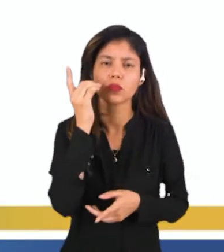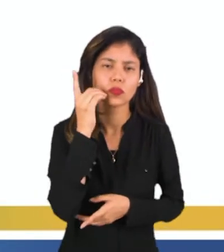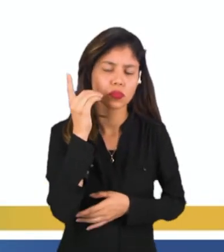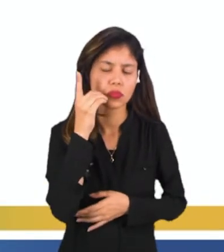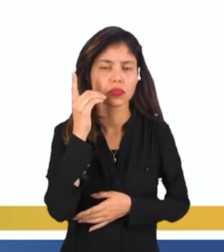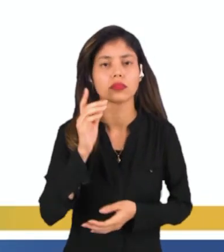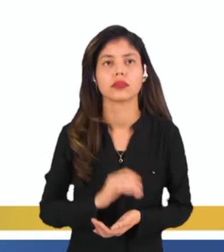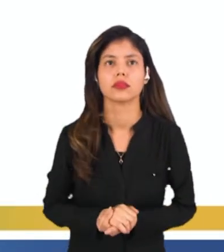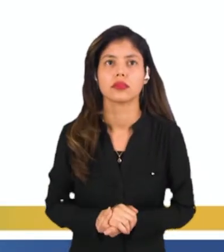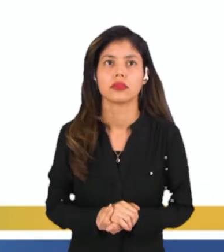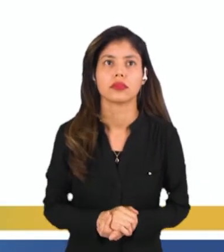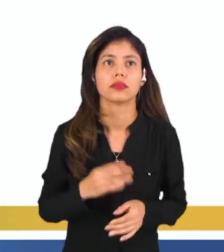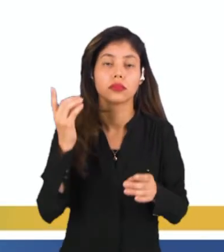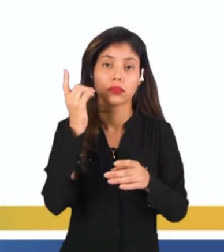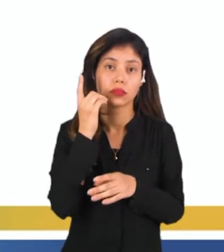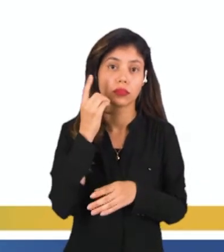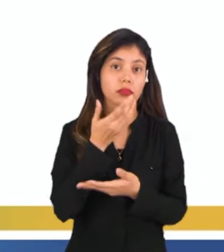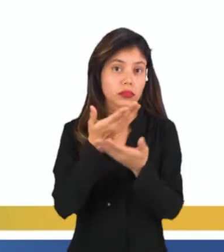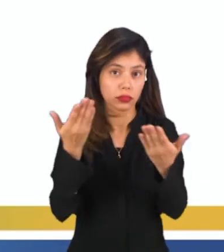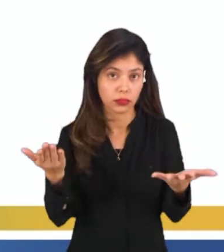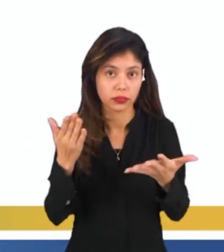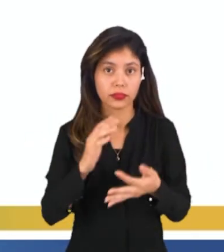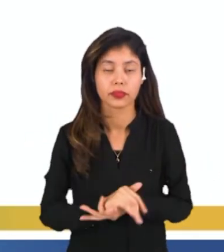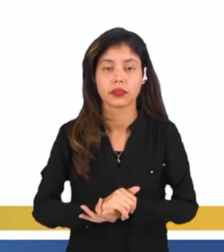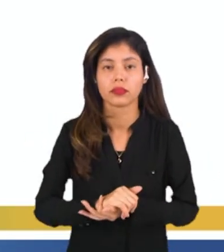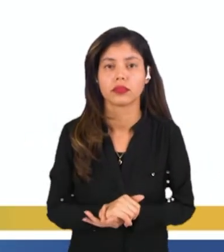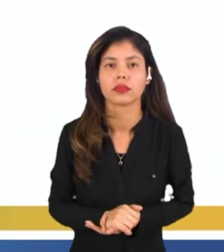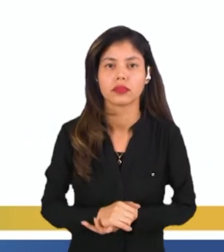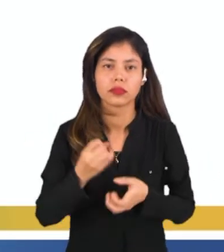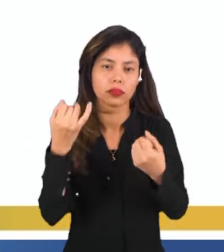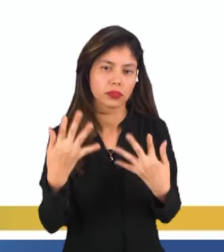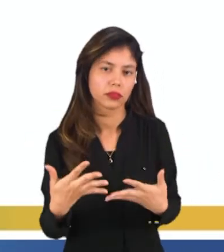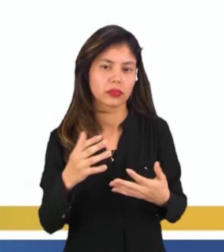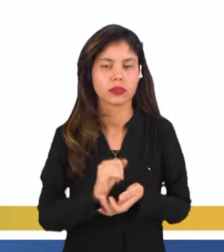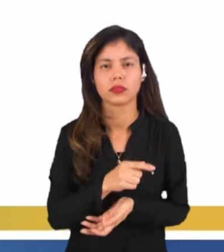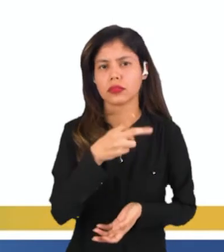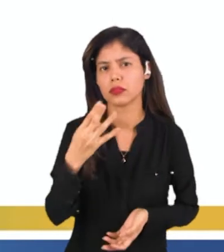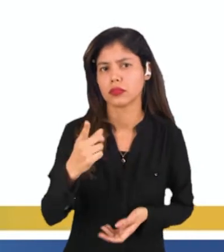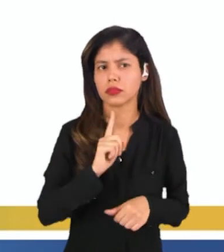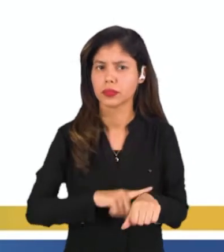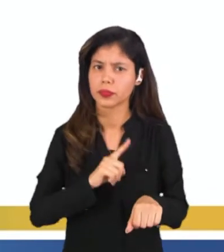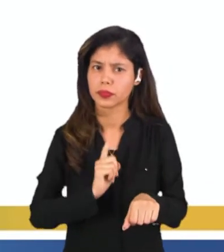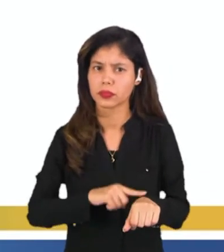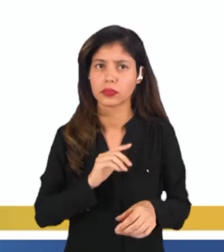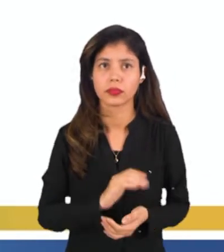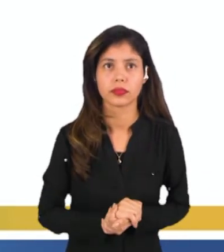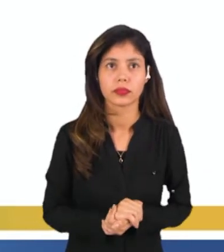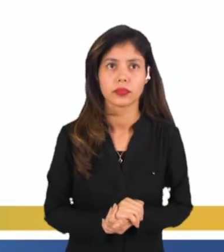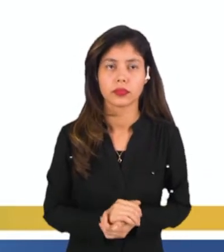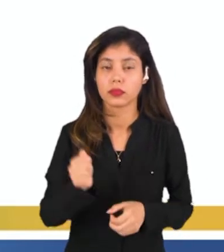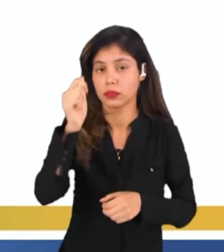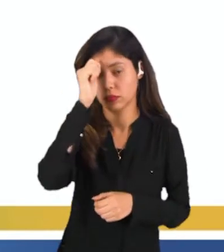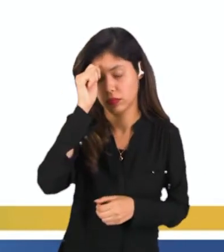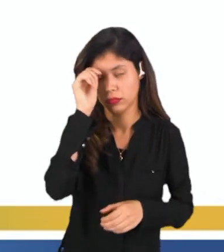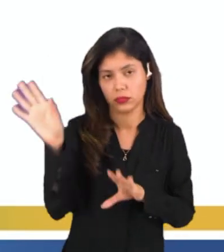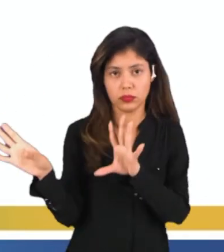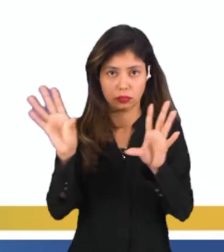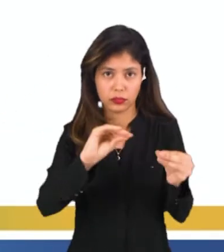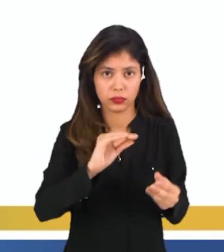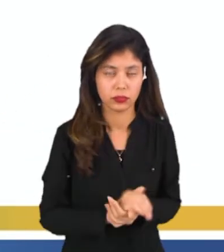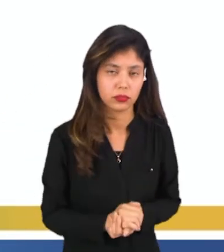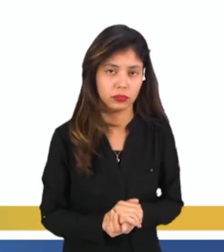datas. As datas estão aí, tá? Para dizer quanto tempo o autor levou